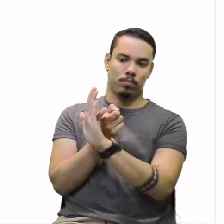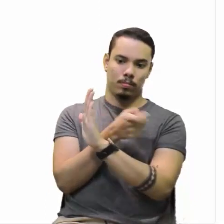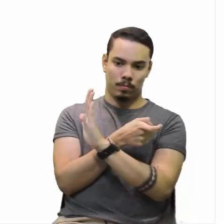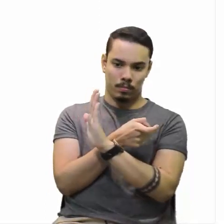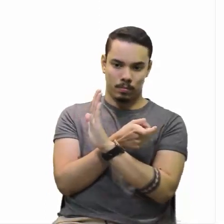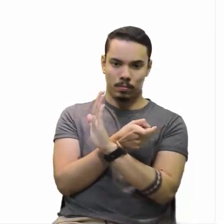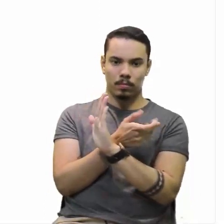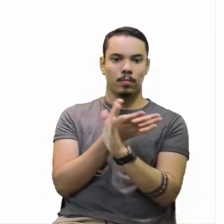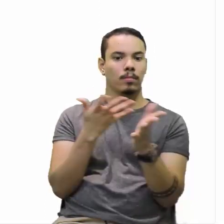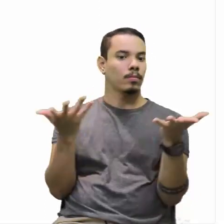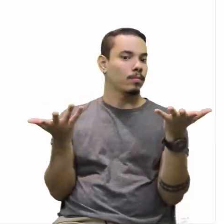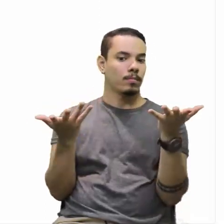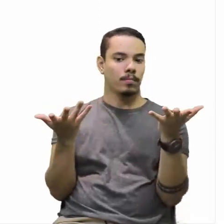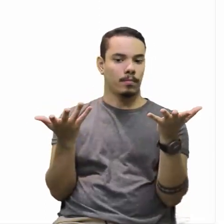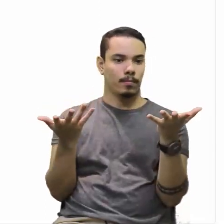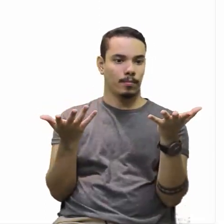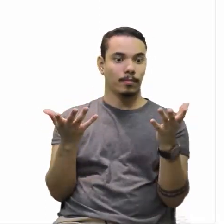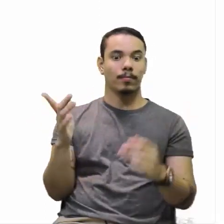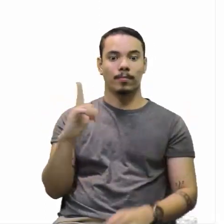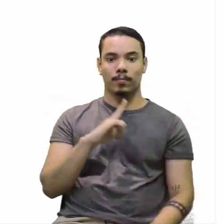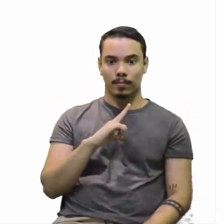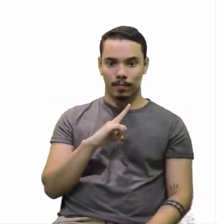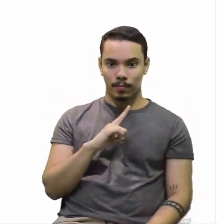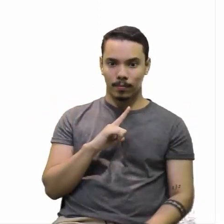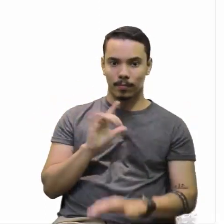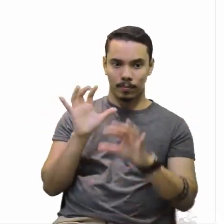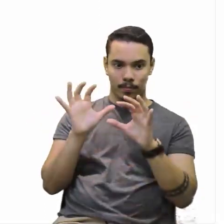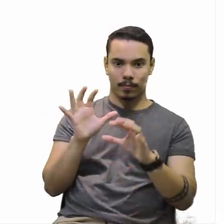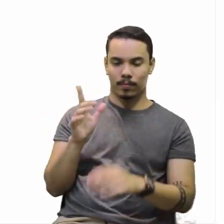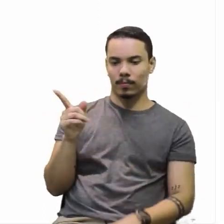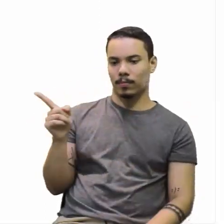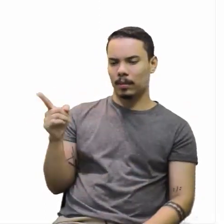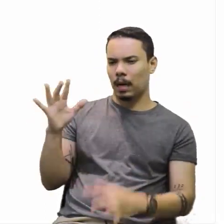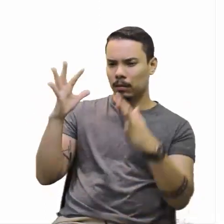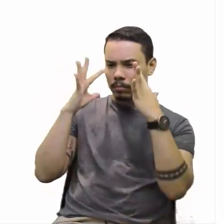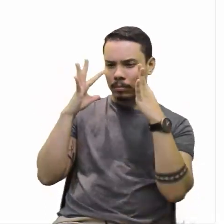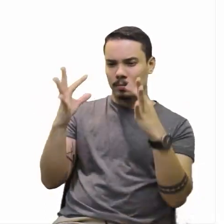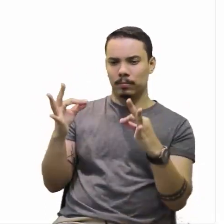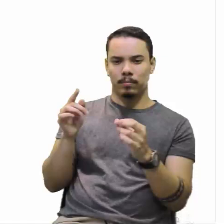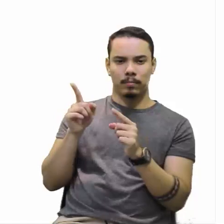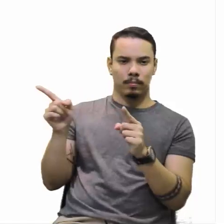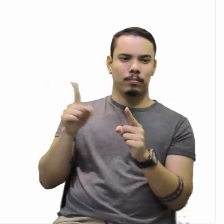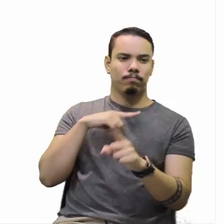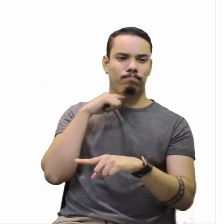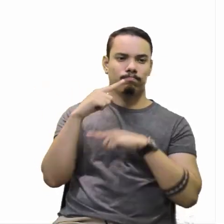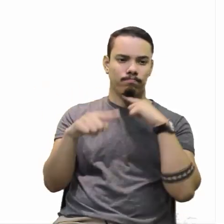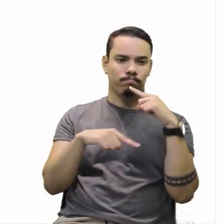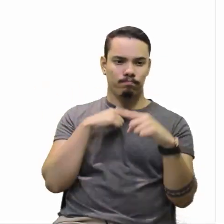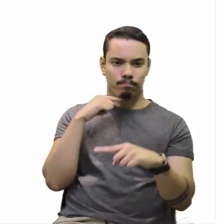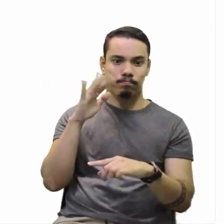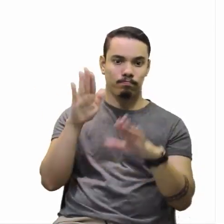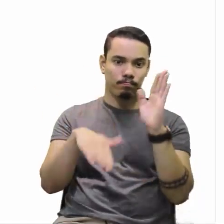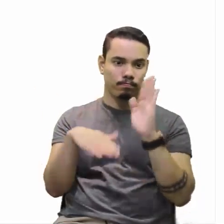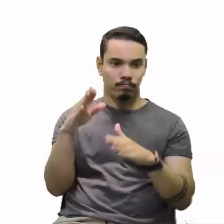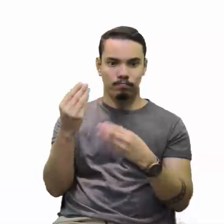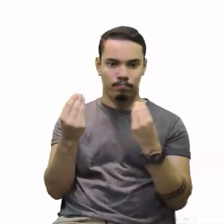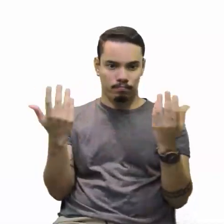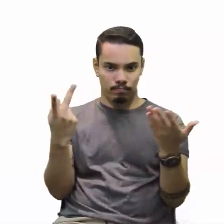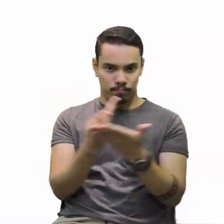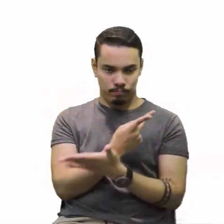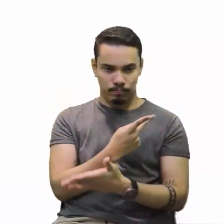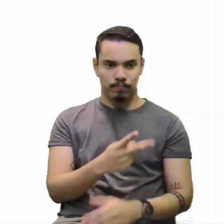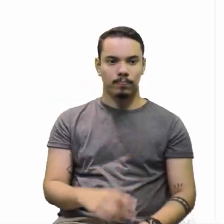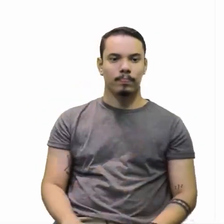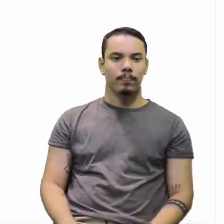campo magnético entrando. Então nós temos aí, prestar bastante atenção, que vai depender do sentido da corrente, vai depender desse